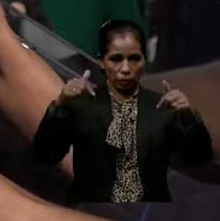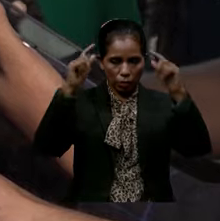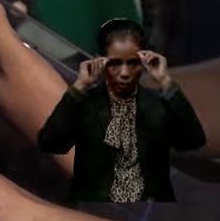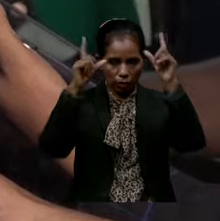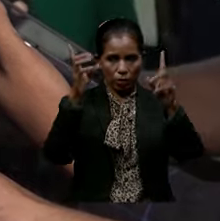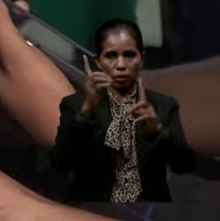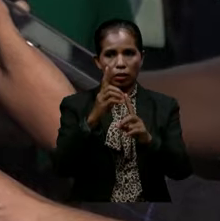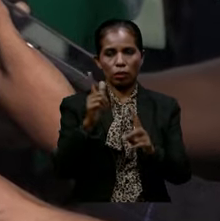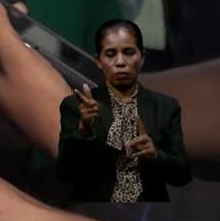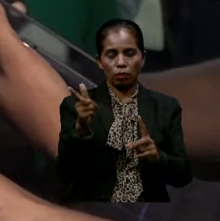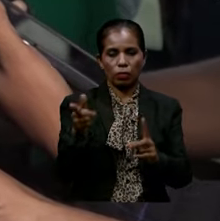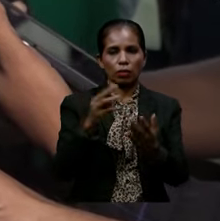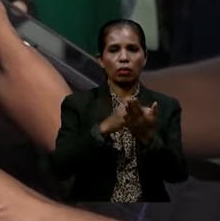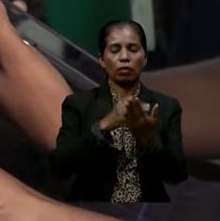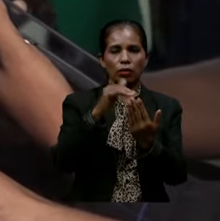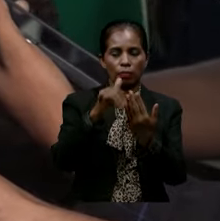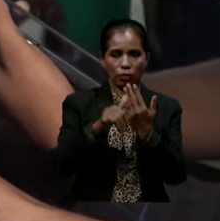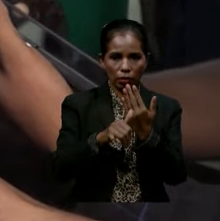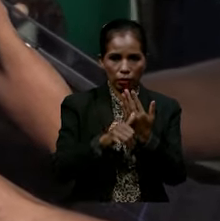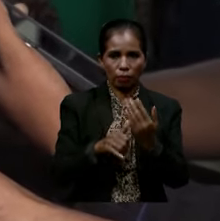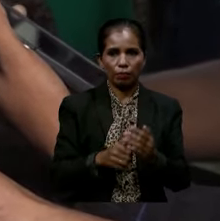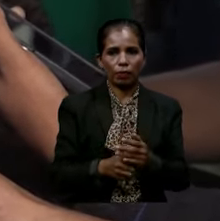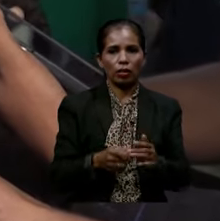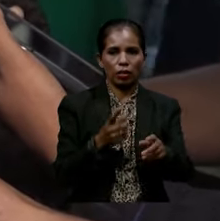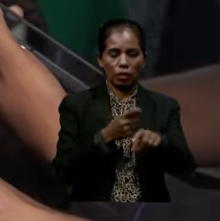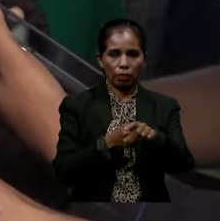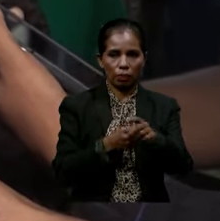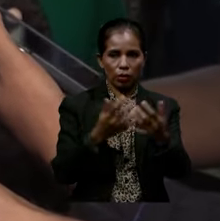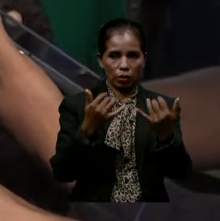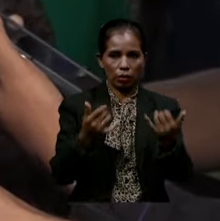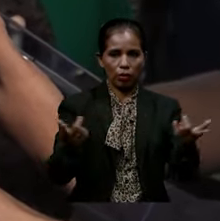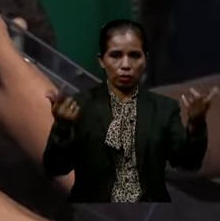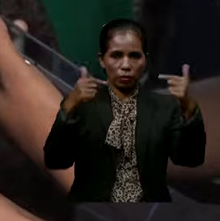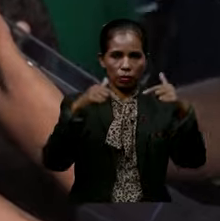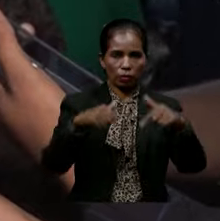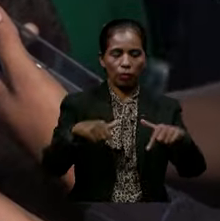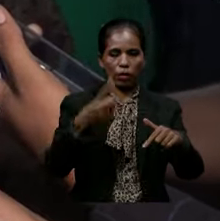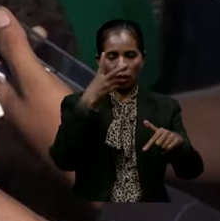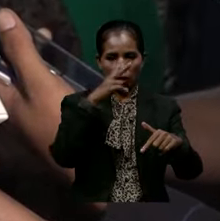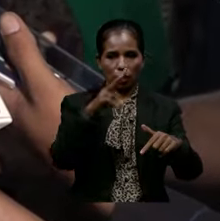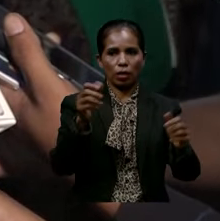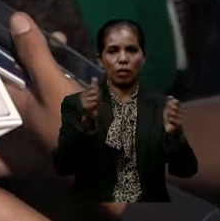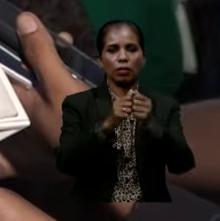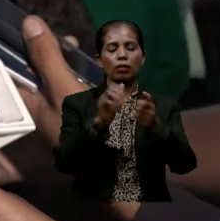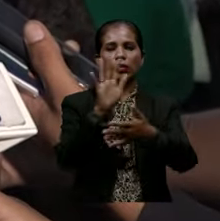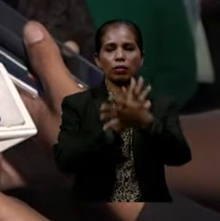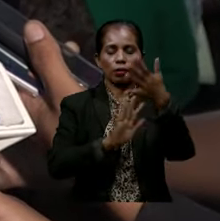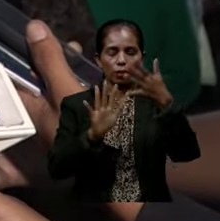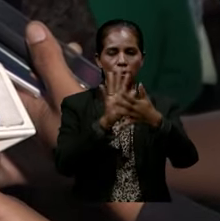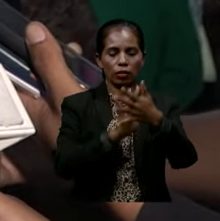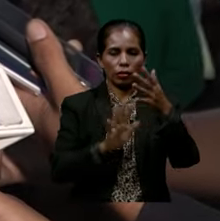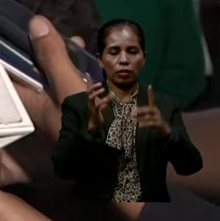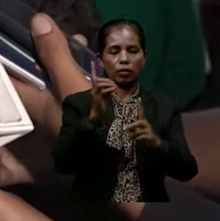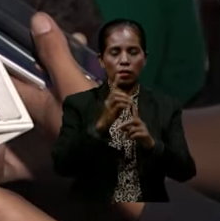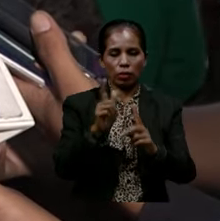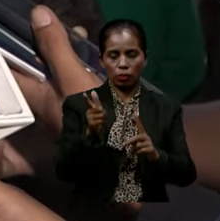dia 20 de maio. E, ao mesmo tempo, a tomar assistimos a celebração 20 de maio